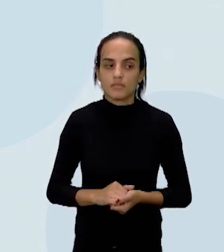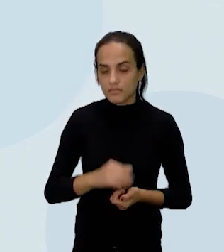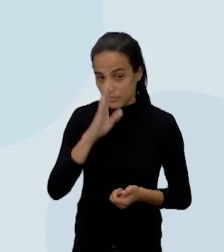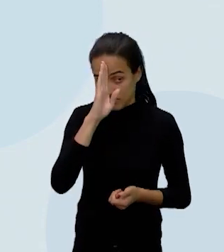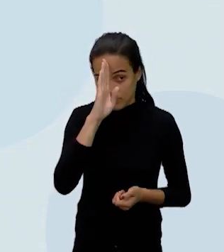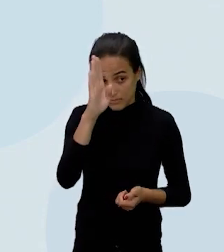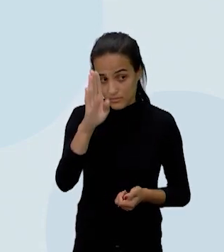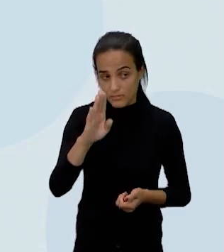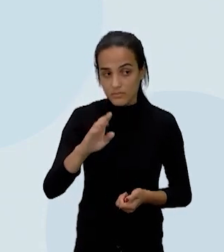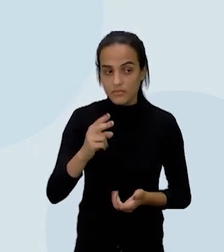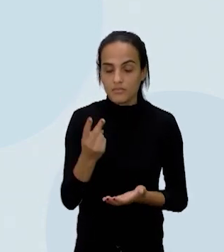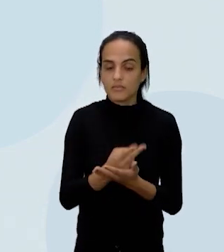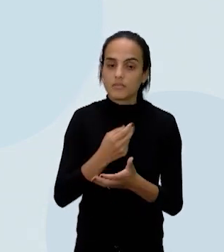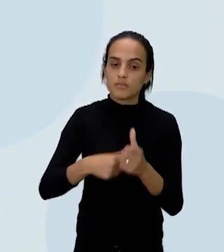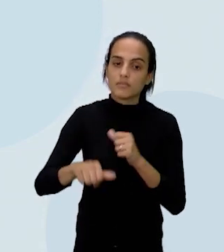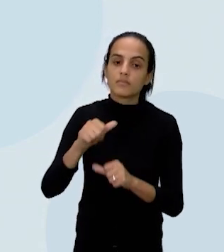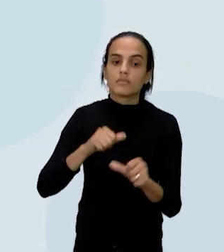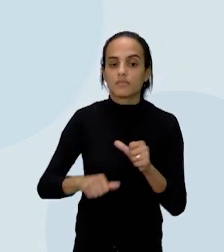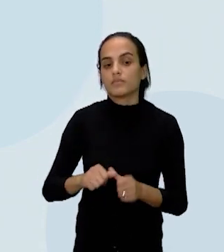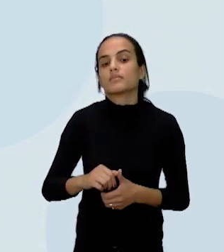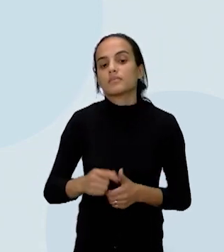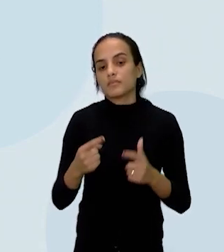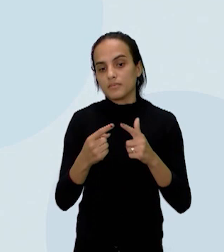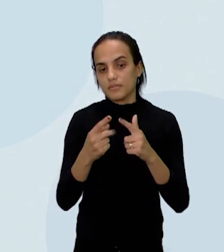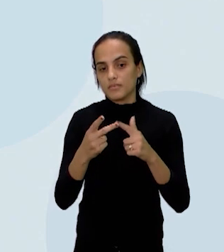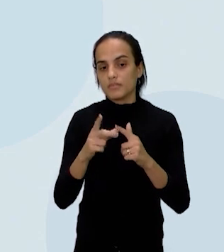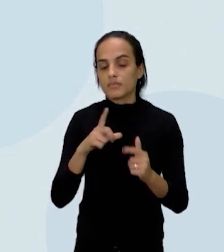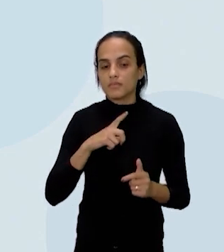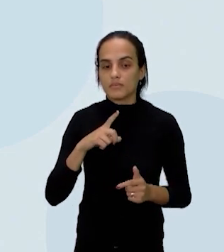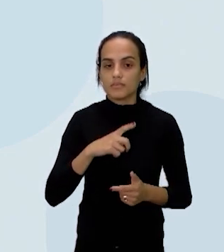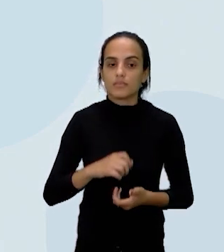inversa, esquerda ou direita. Tem esses dois princípios.